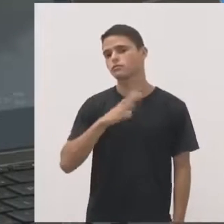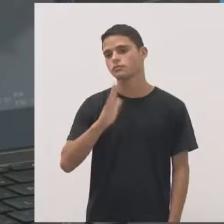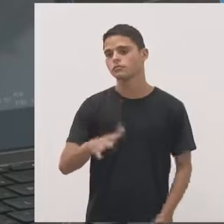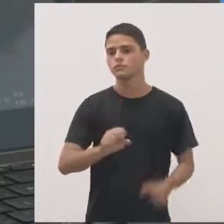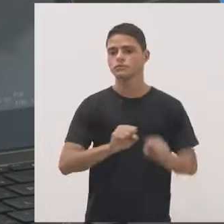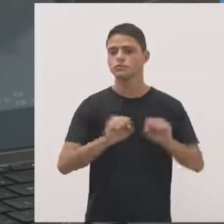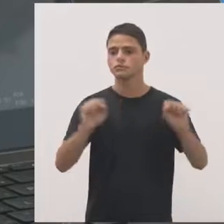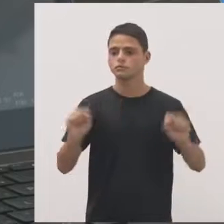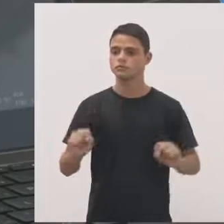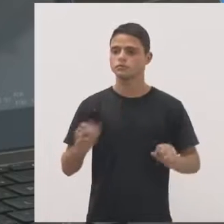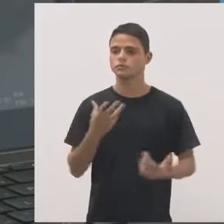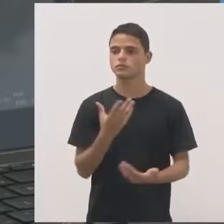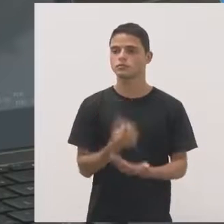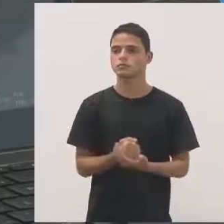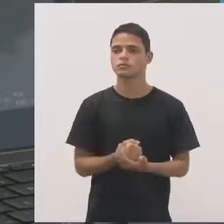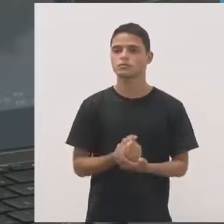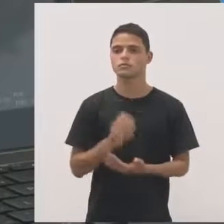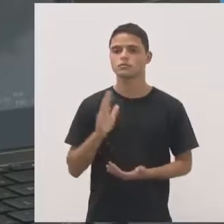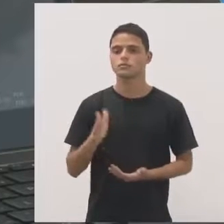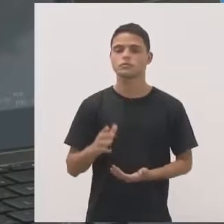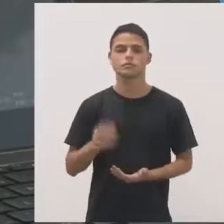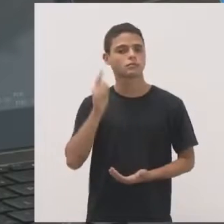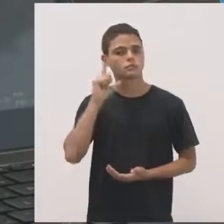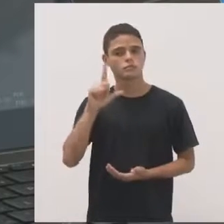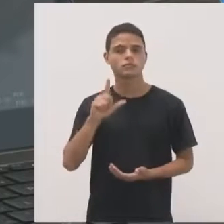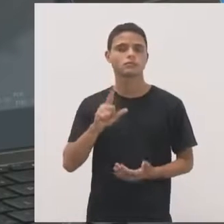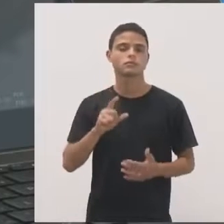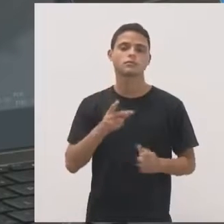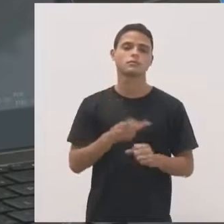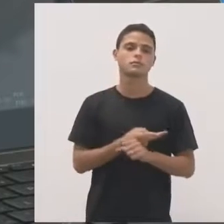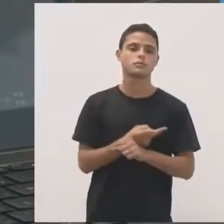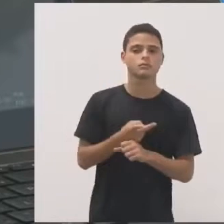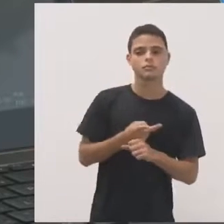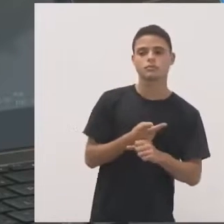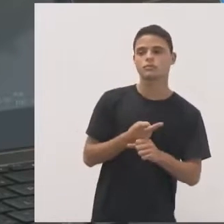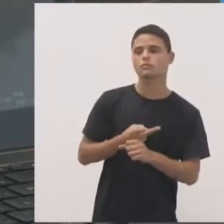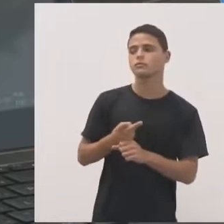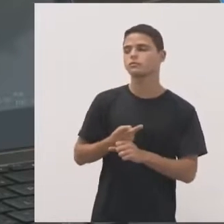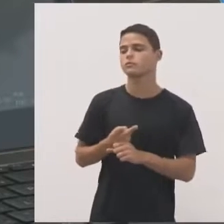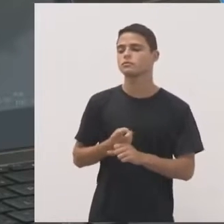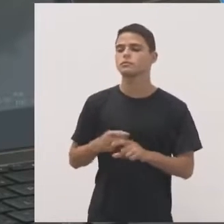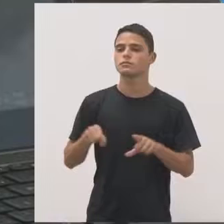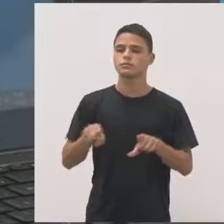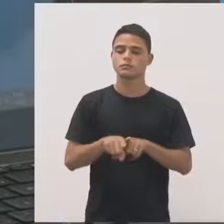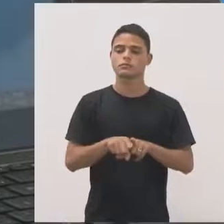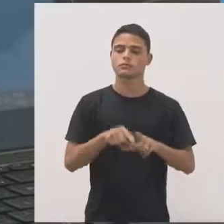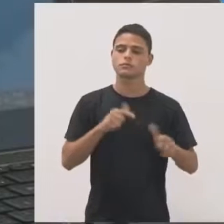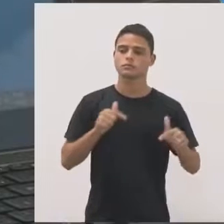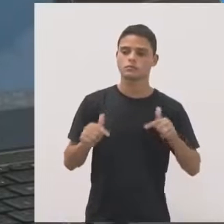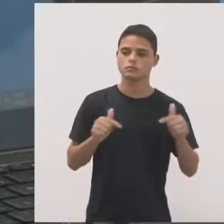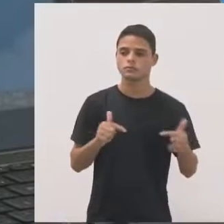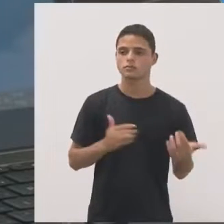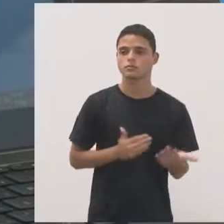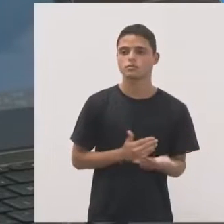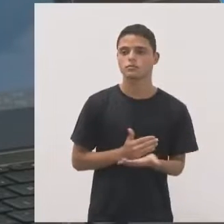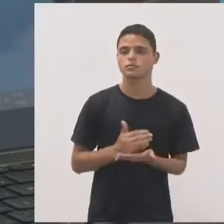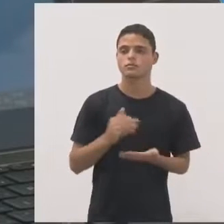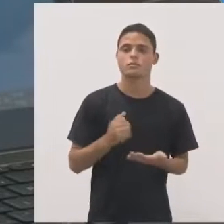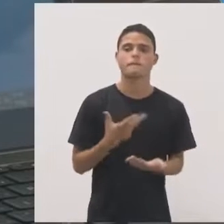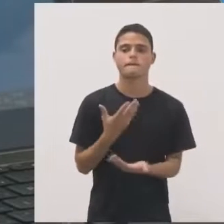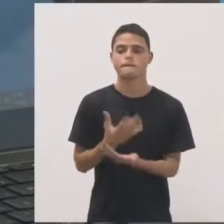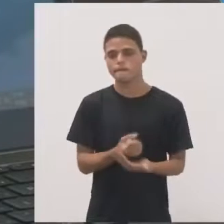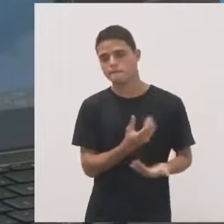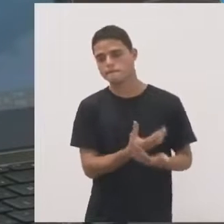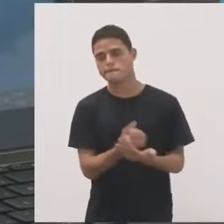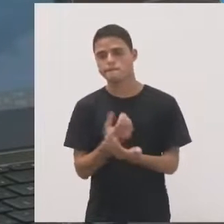operacional já tá instalado. Para você, isso, você já consegue navegar e trabalhar nele. E aí a ideia é que você comece aí a